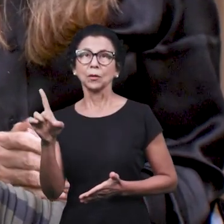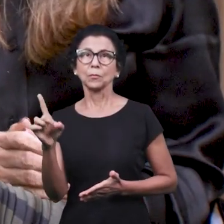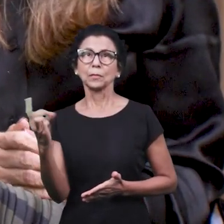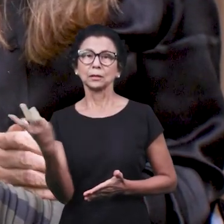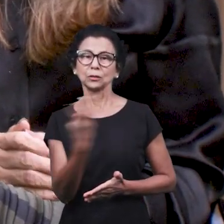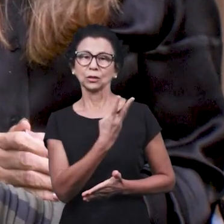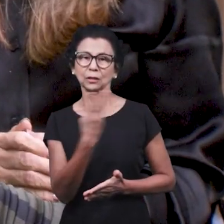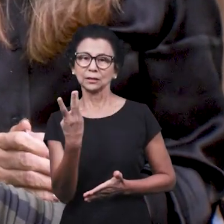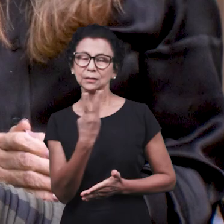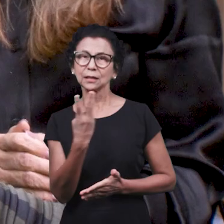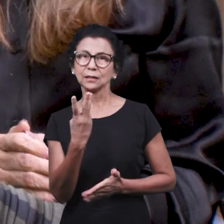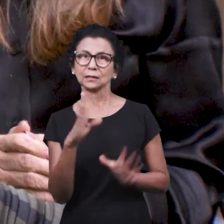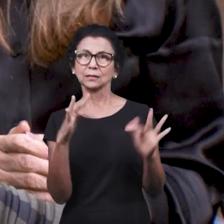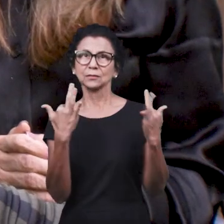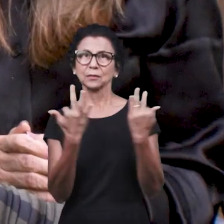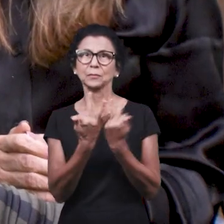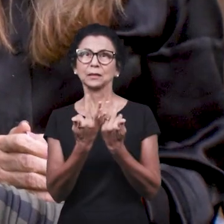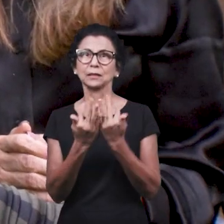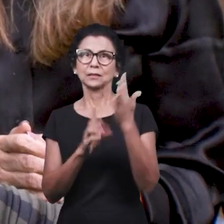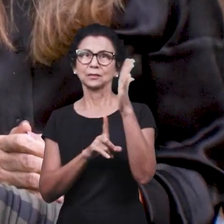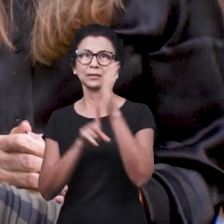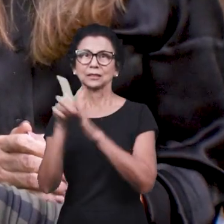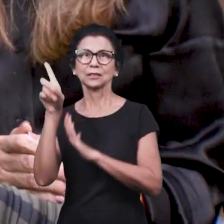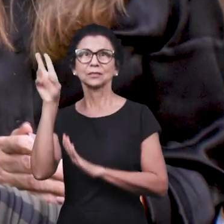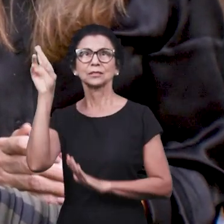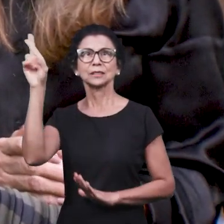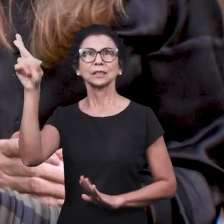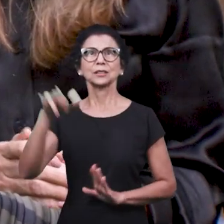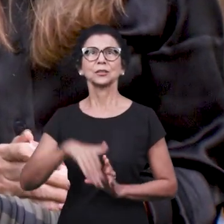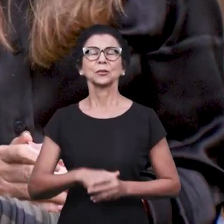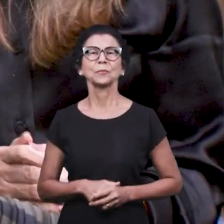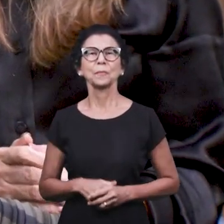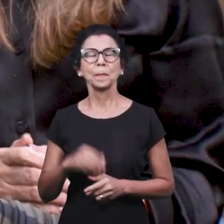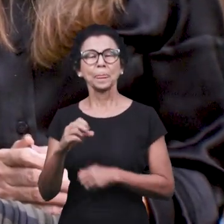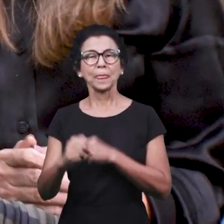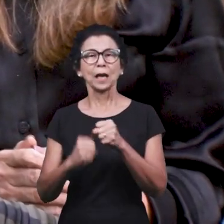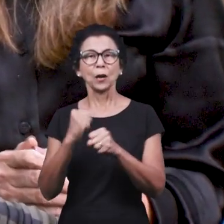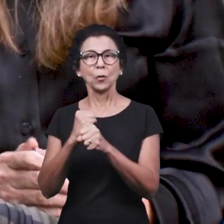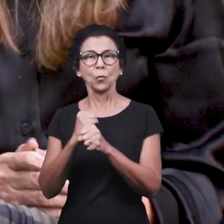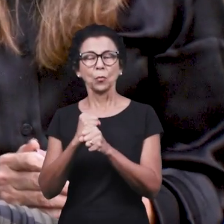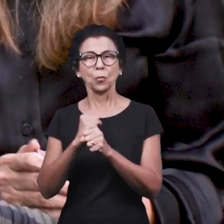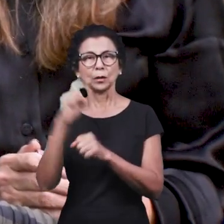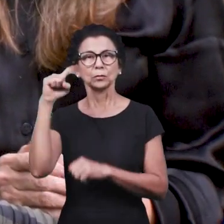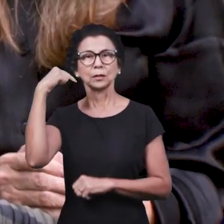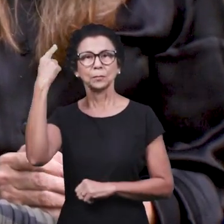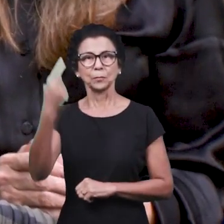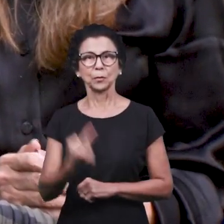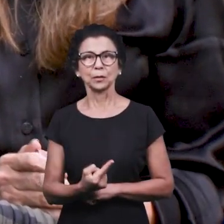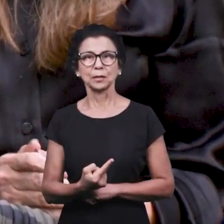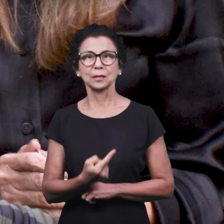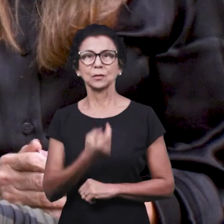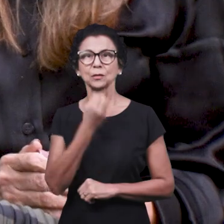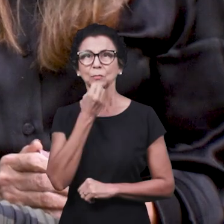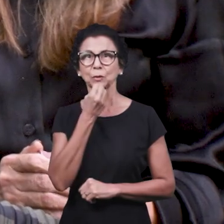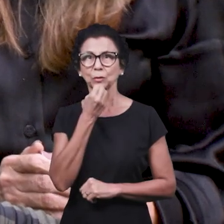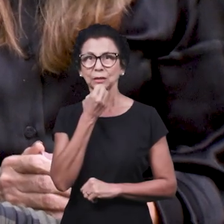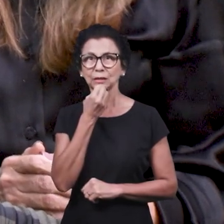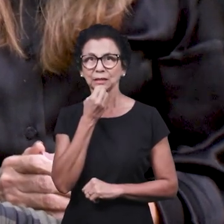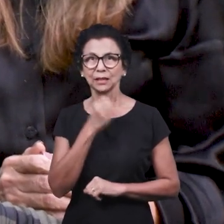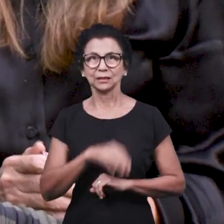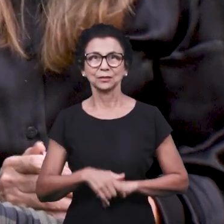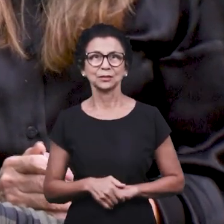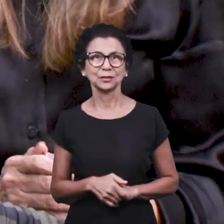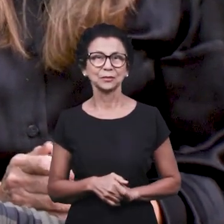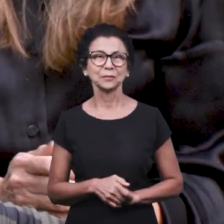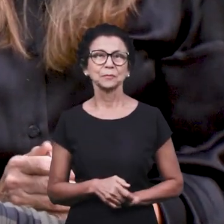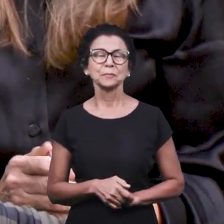três. Da família, né? E aí, no ano seguinte, surgiu essa oportunidade. Aí eu falei, olha só, uma super